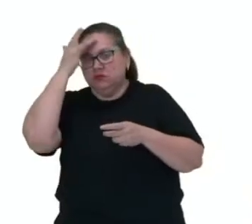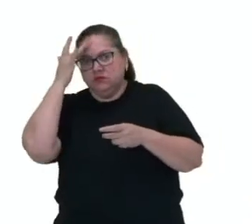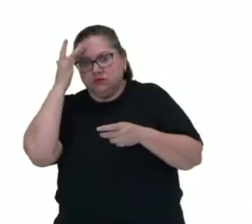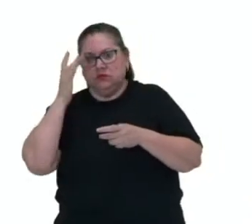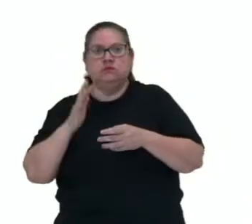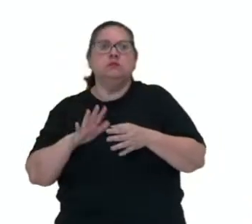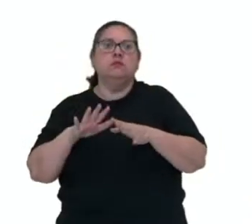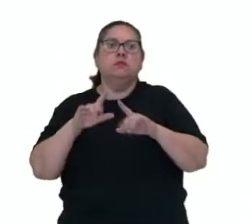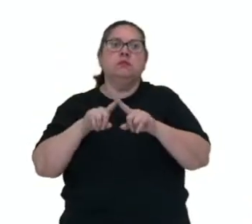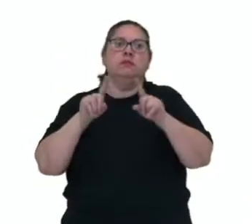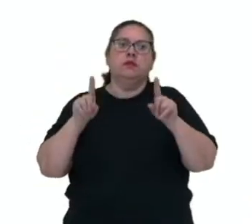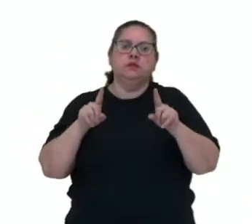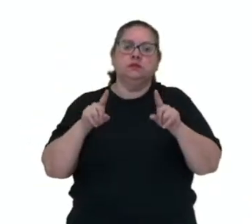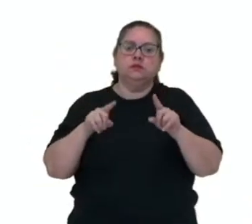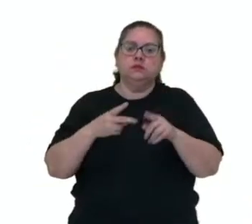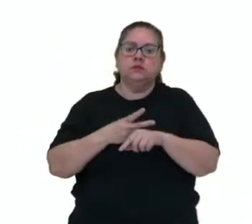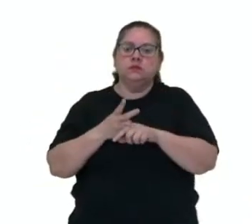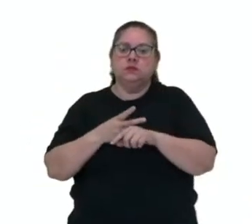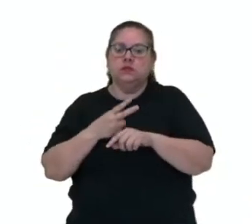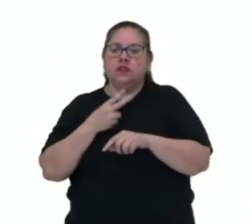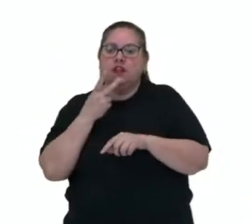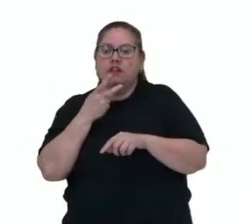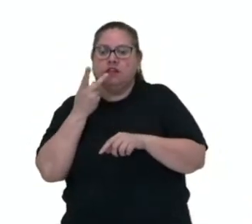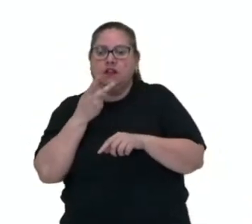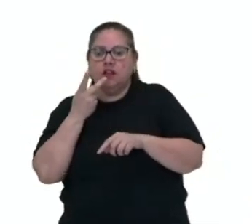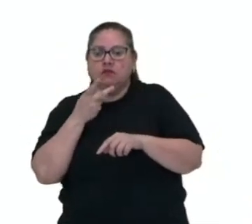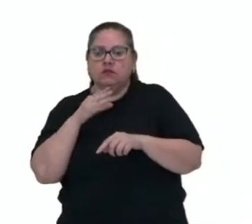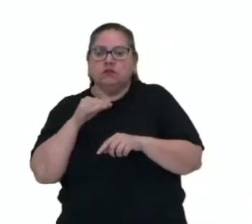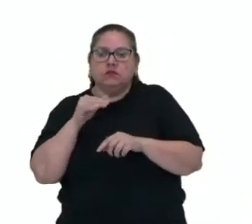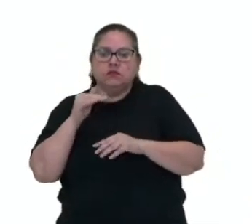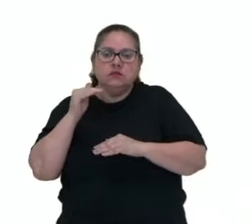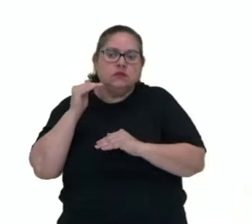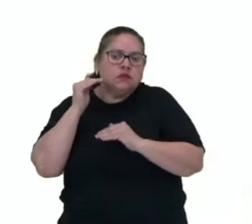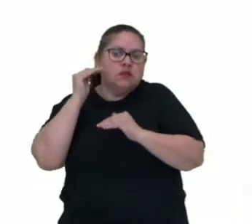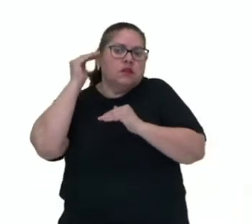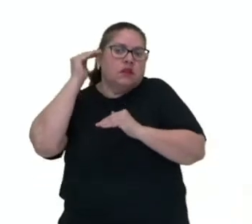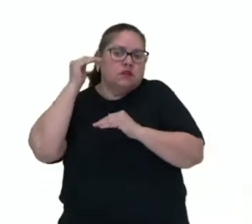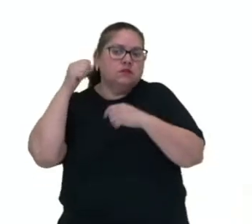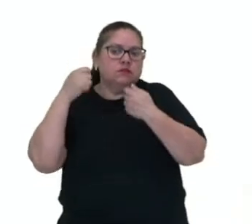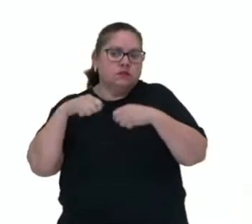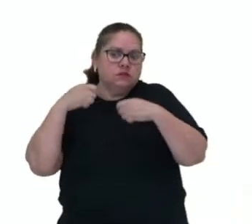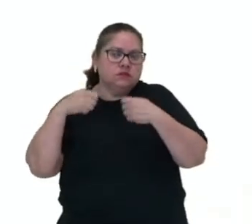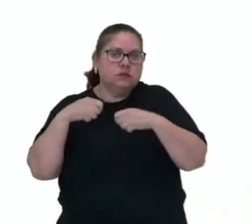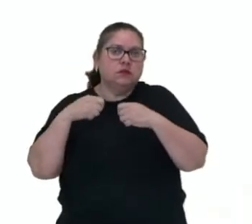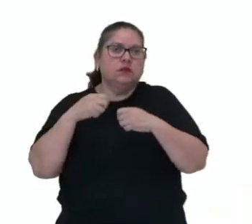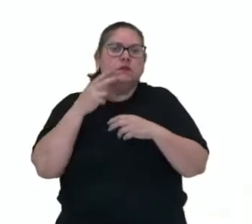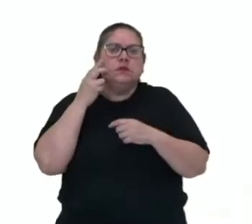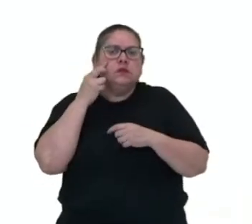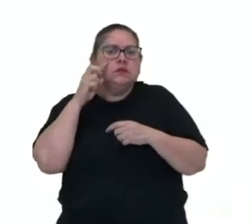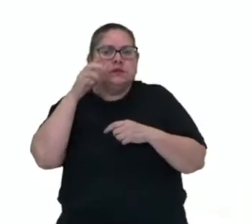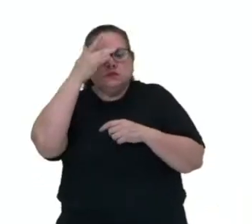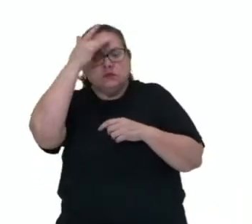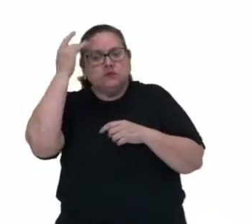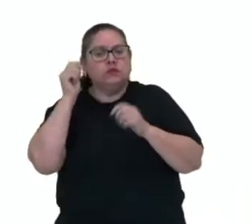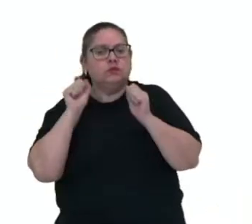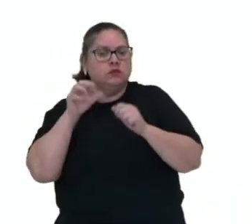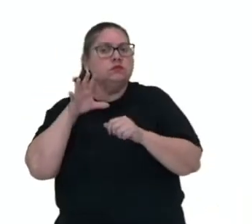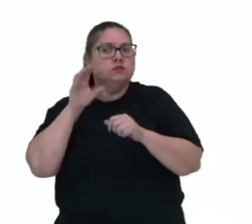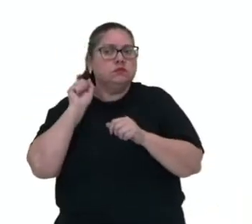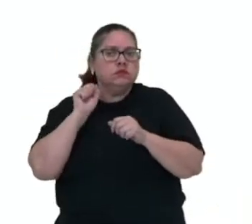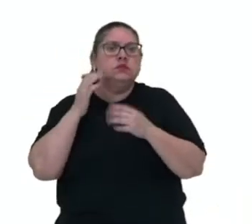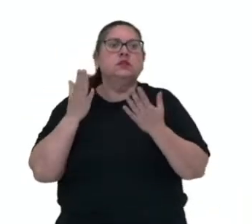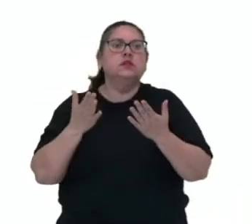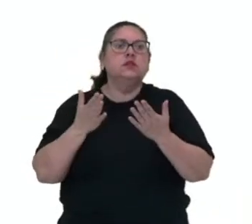pessoas. Entretanto, procure falar sempre um pouco mais alto do que seria necessário para que as pessoas possam te